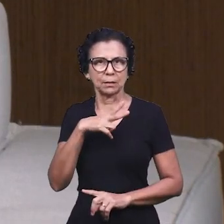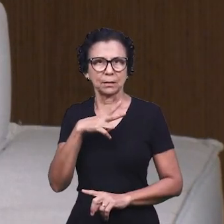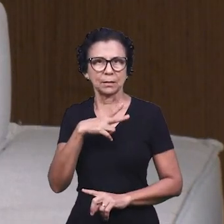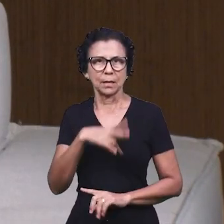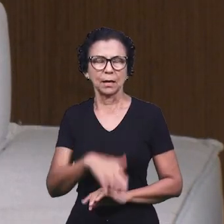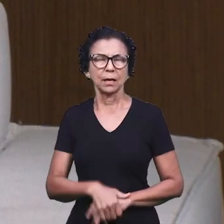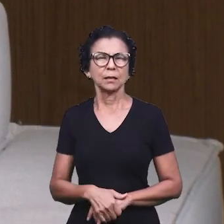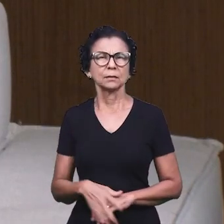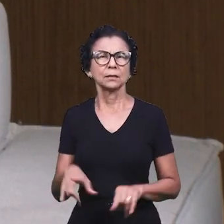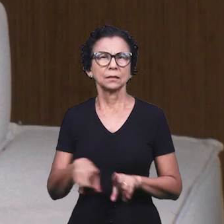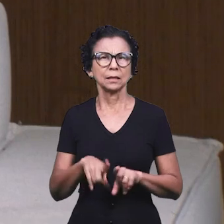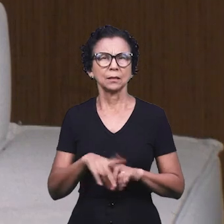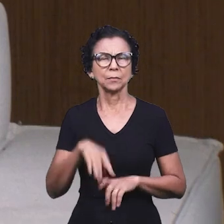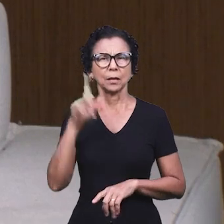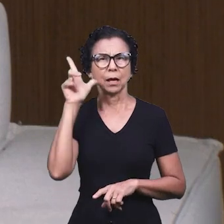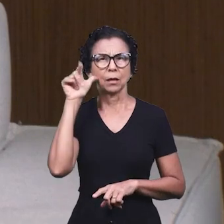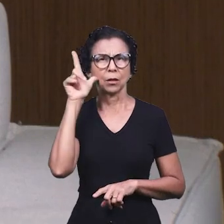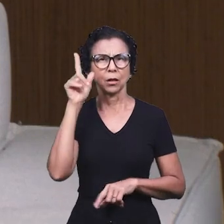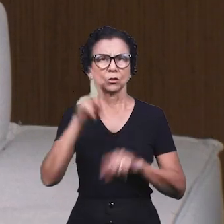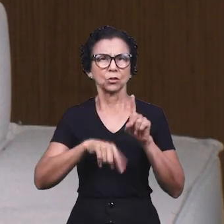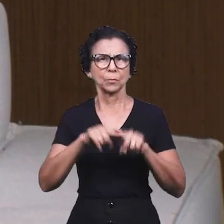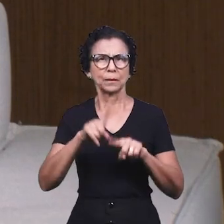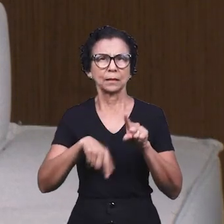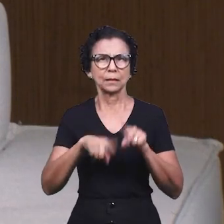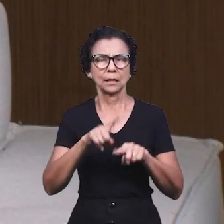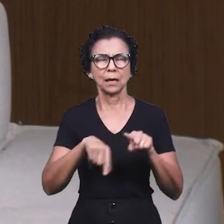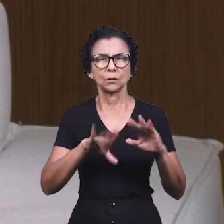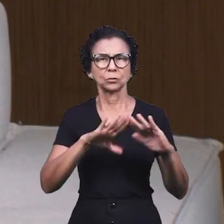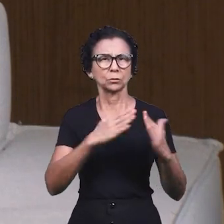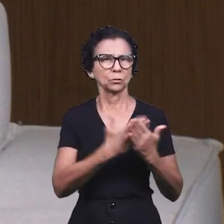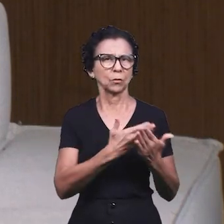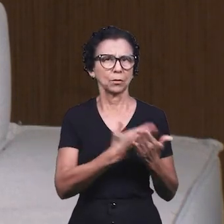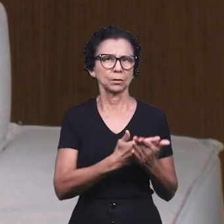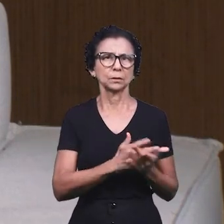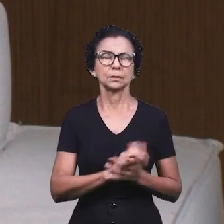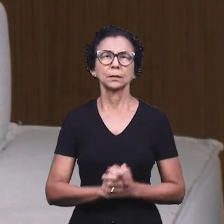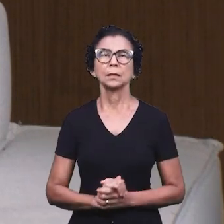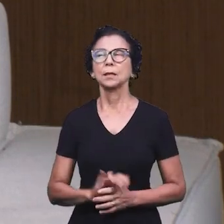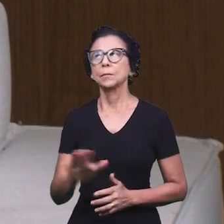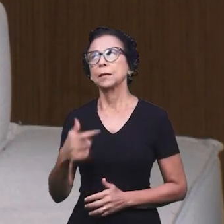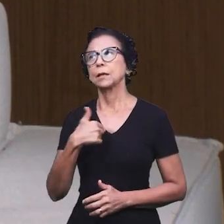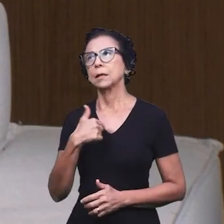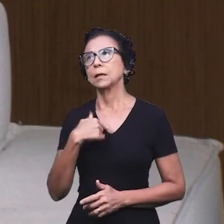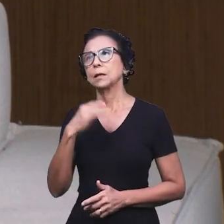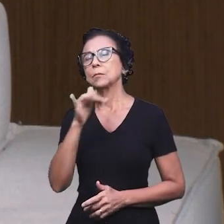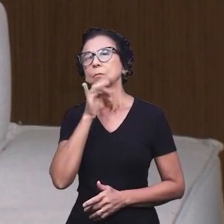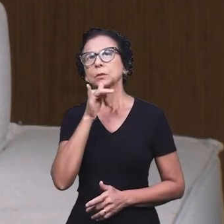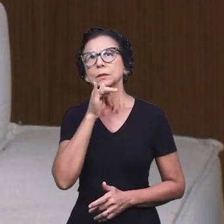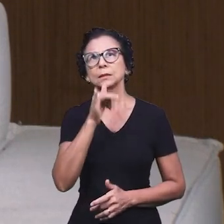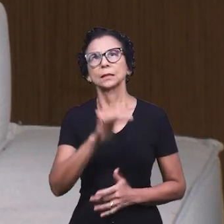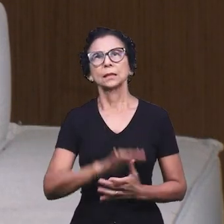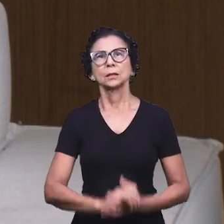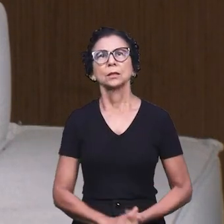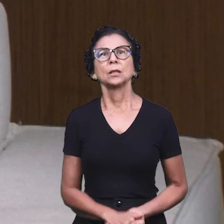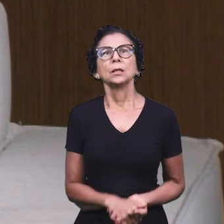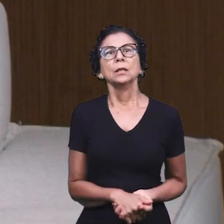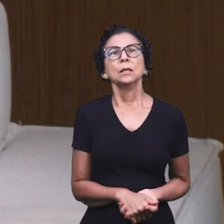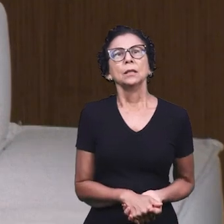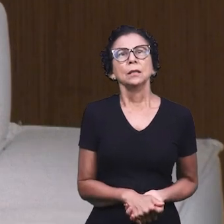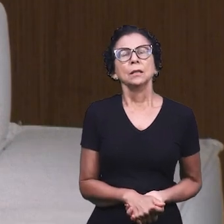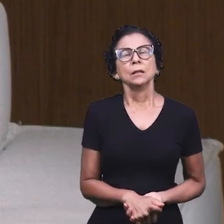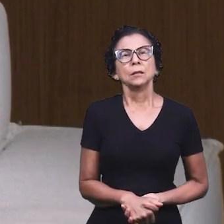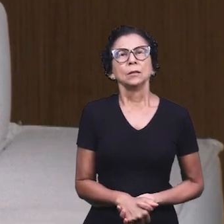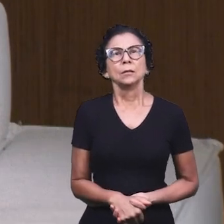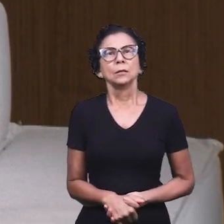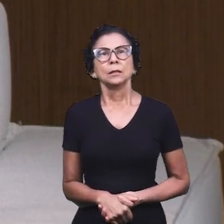a papelaria. Então, tudo isso influi. Por exemplo, eu coloco lá os produtos e